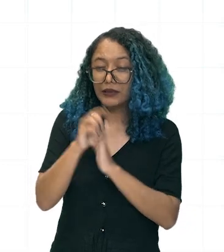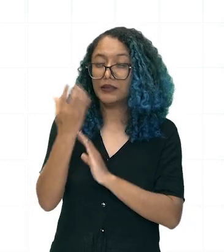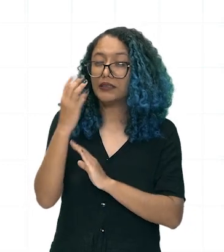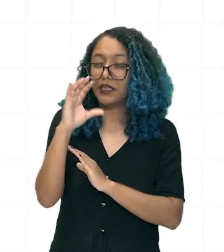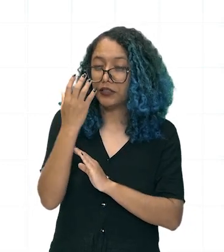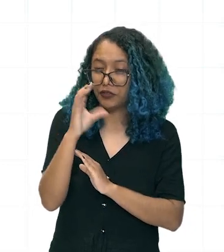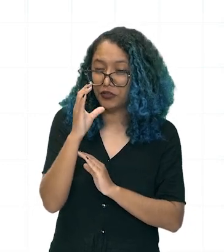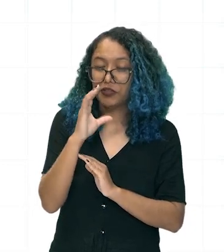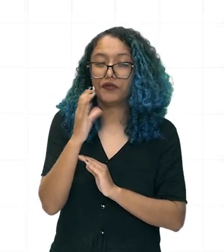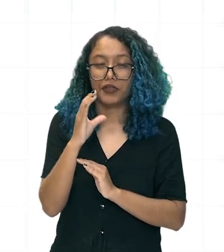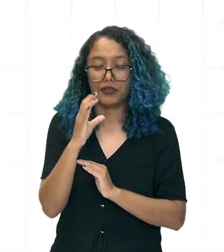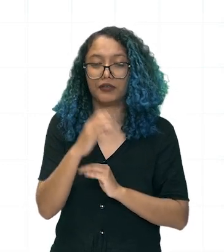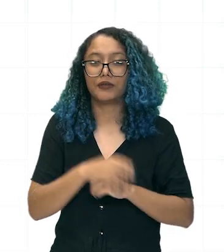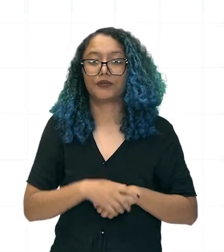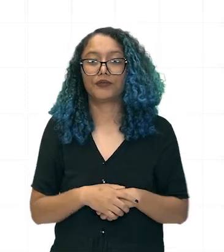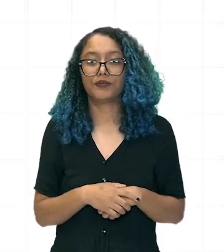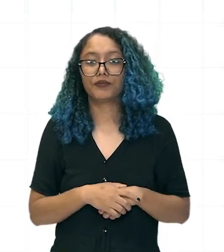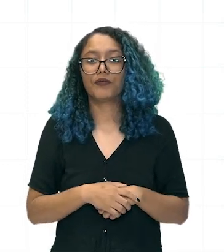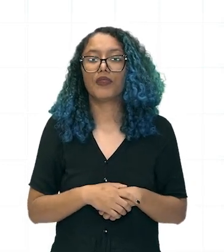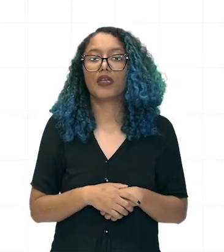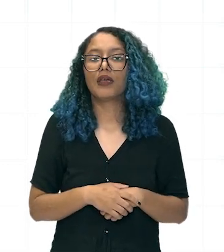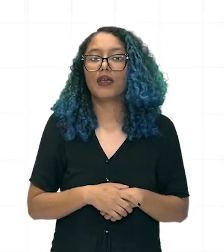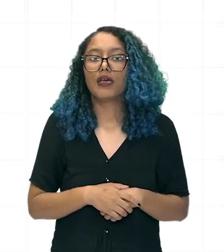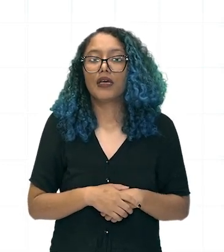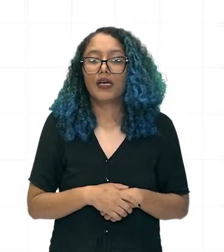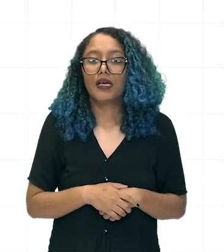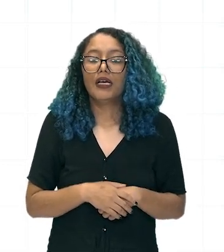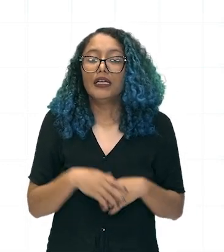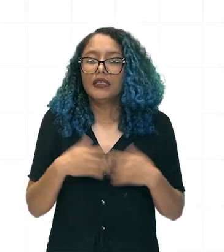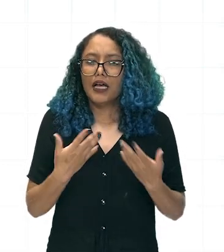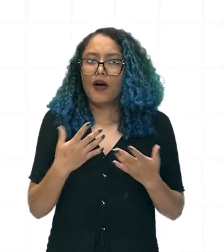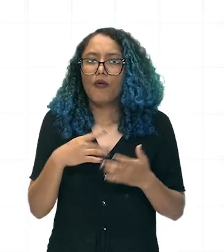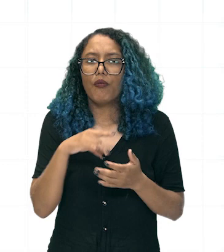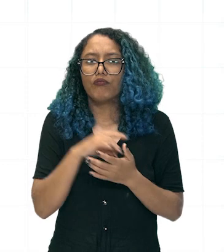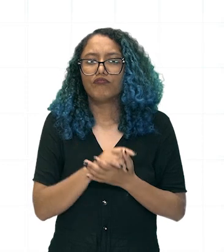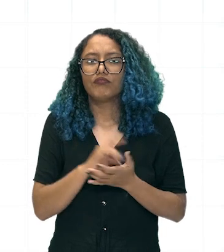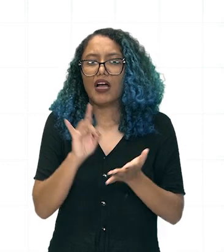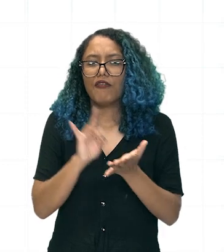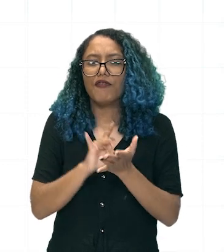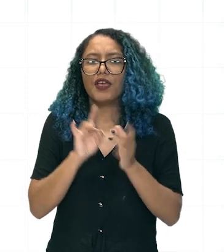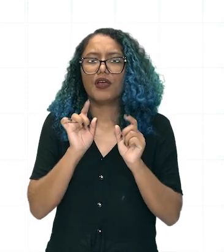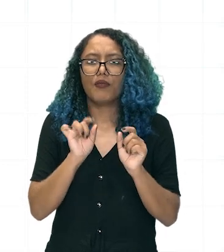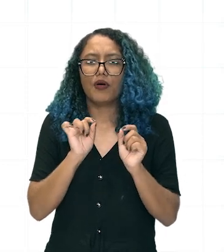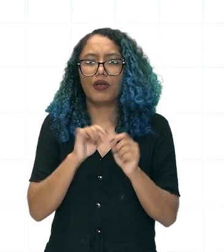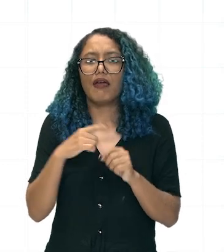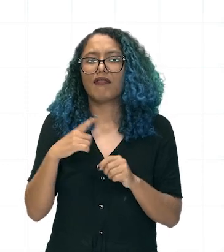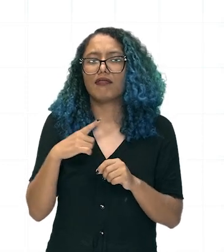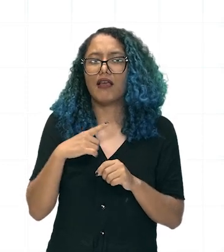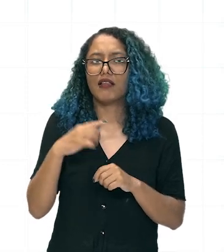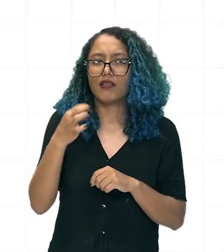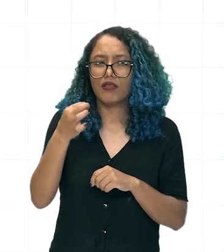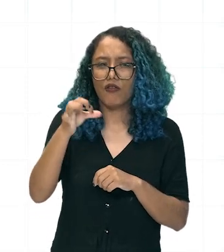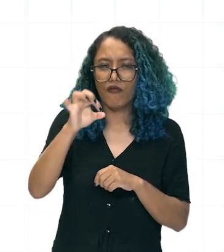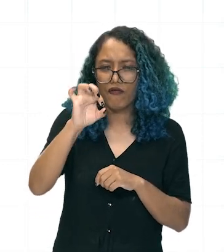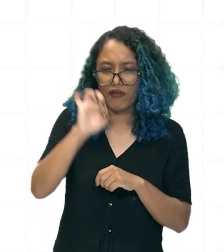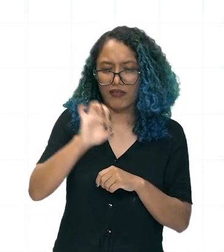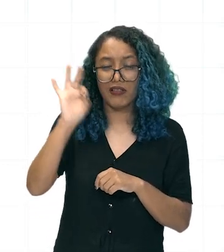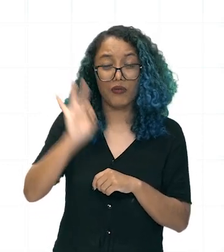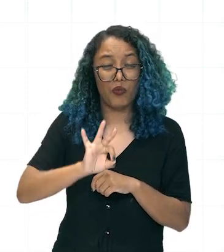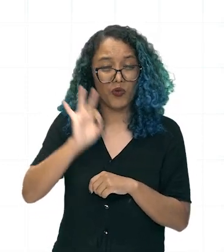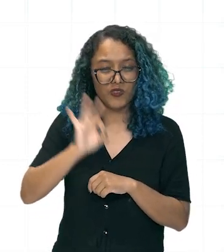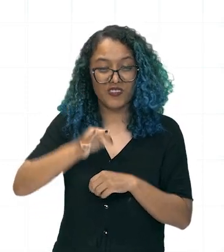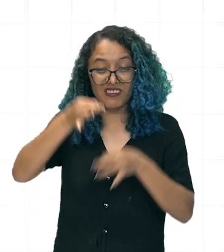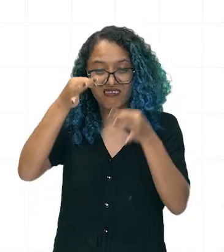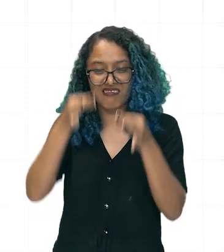Então, esse IPCC aí, ele afirma que há 90% de certeza de